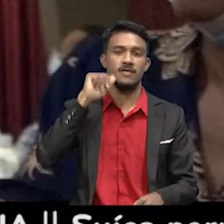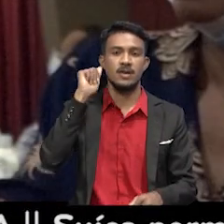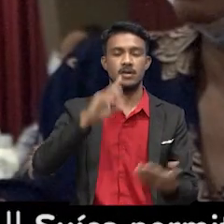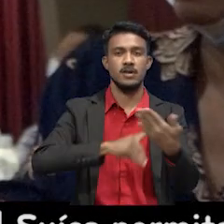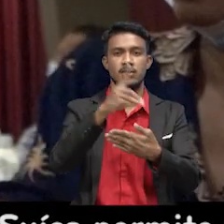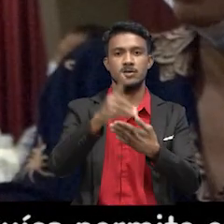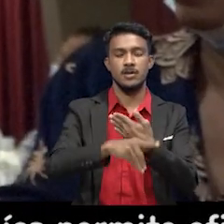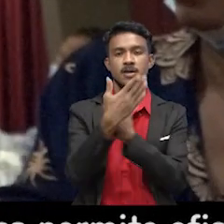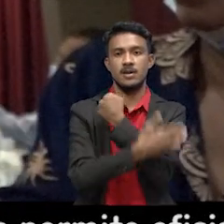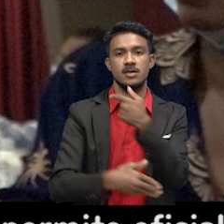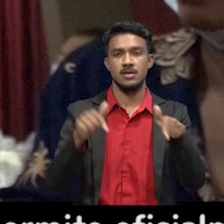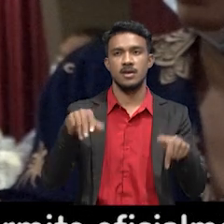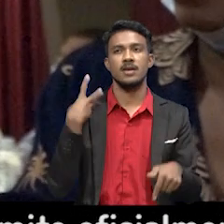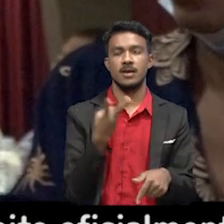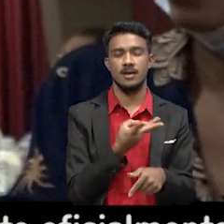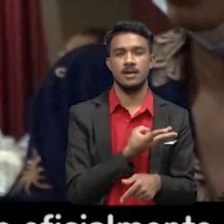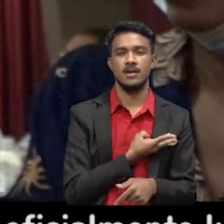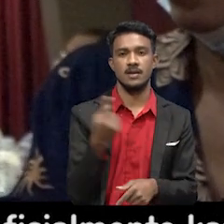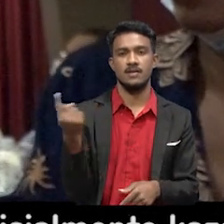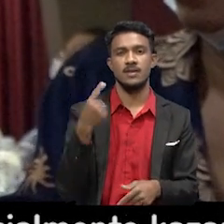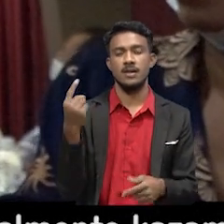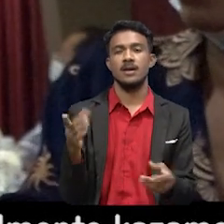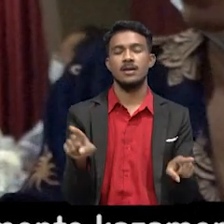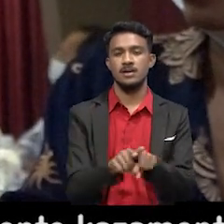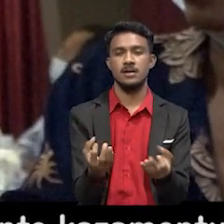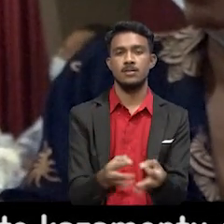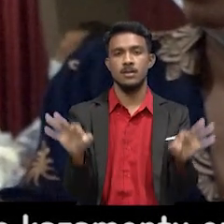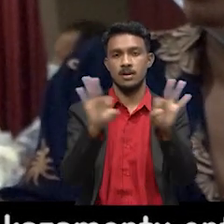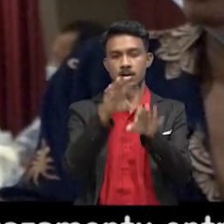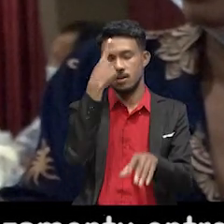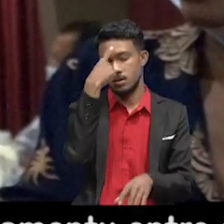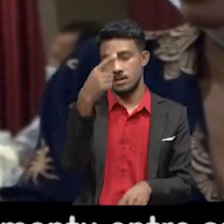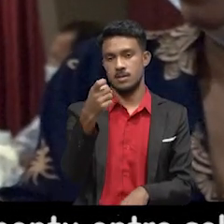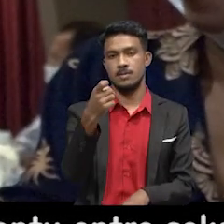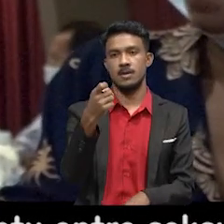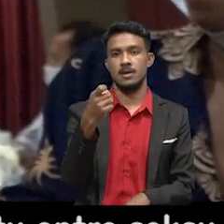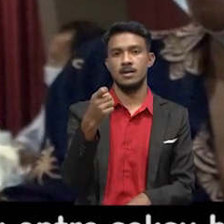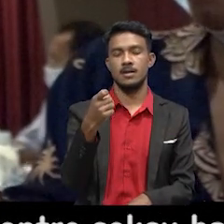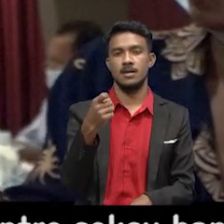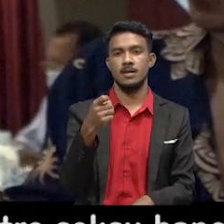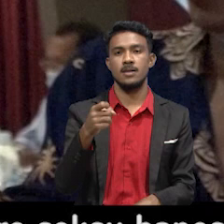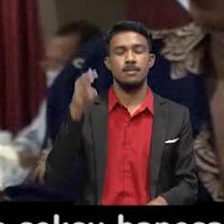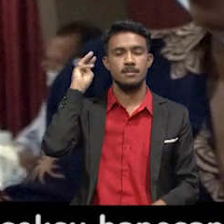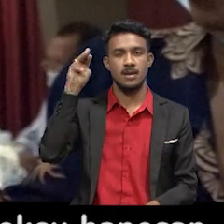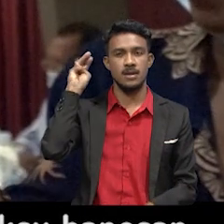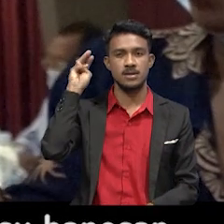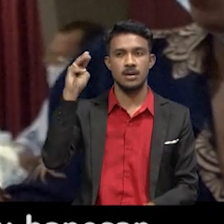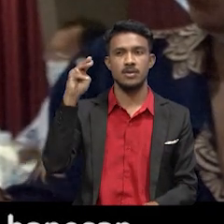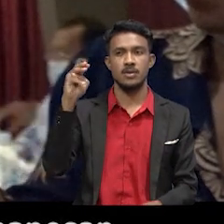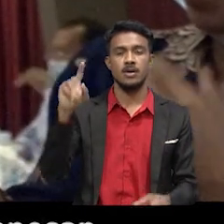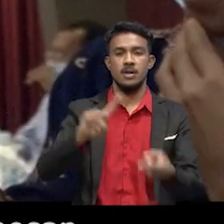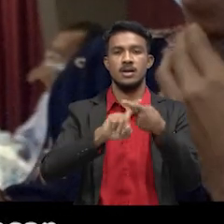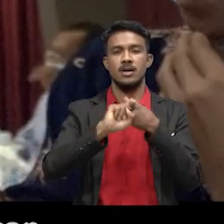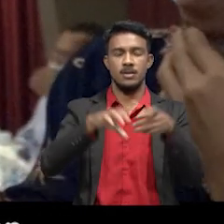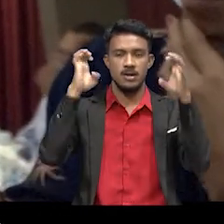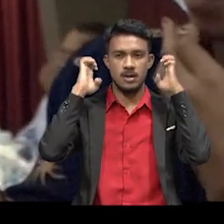dia, kalau kita ini kita kembali, kalau tidak ini important ditambah, terus dengan sembilan misteri ini, mika dunia bahaya itu kasau, ada